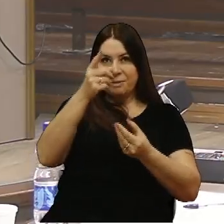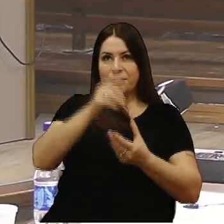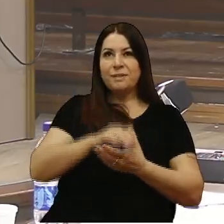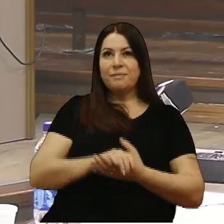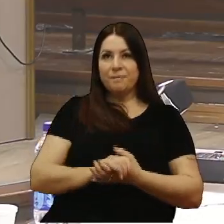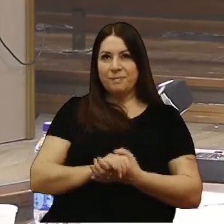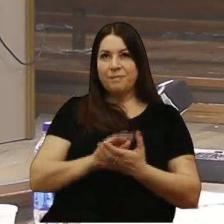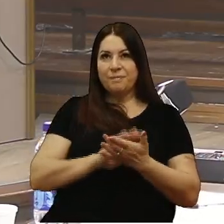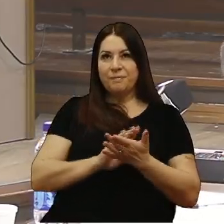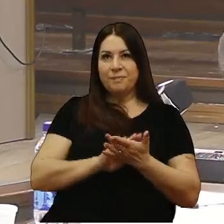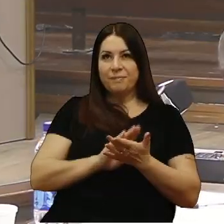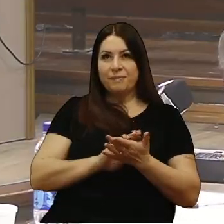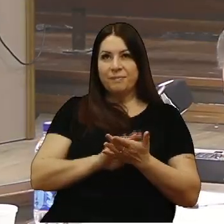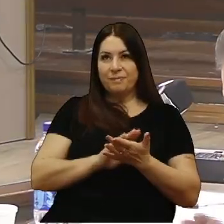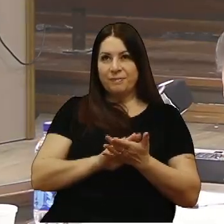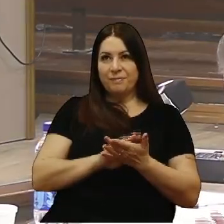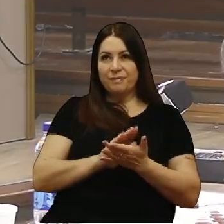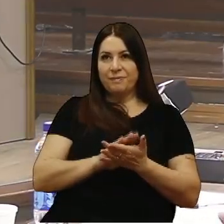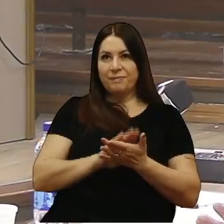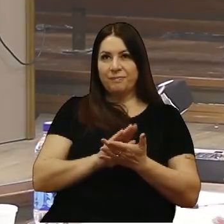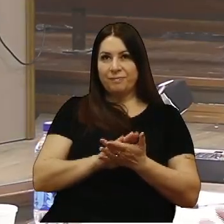Isso.